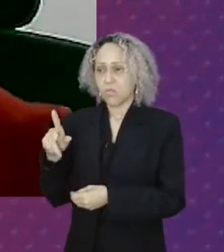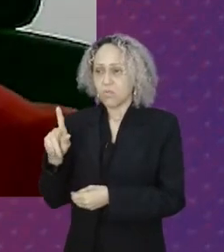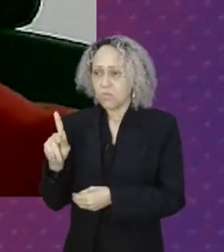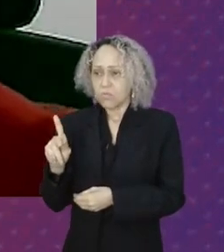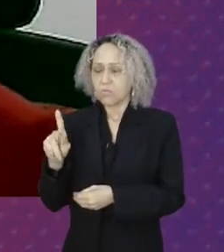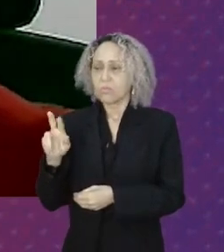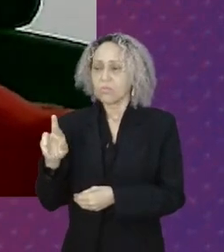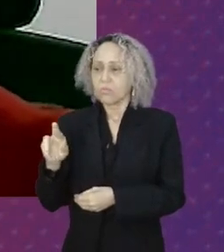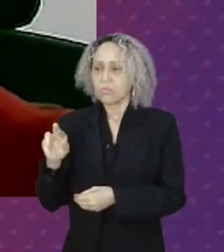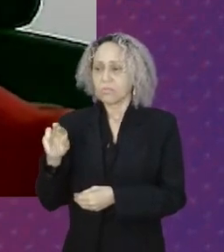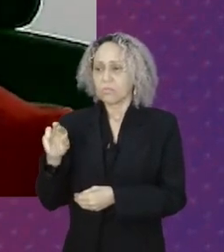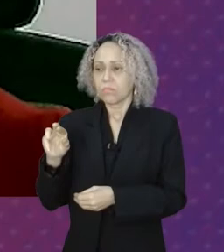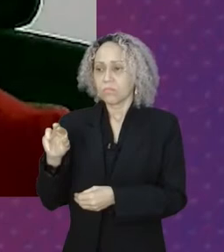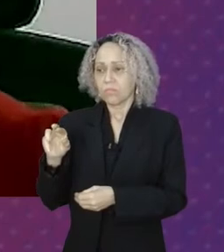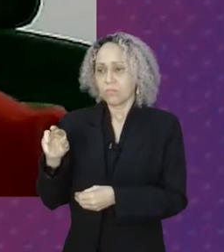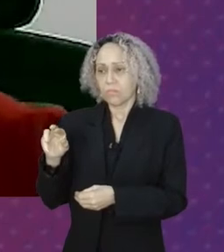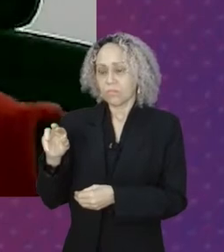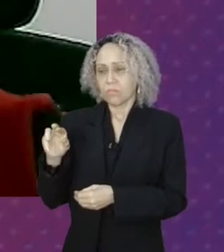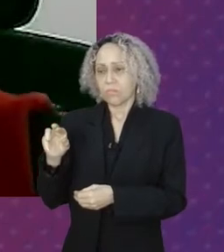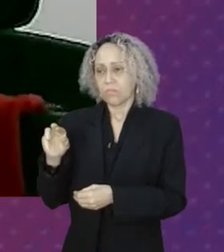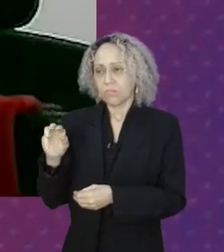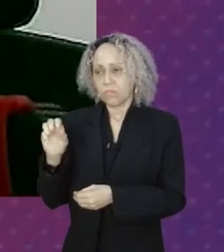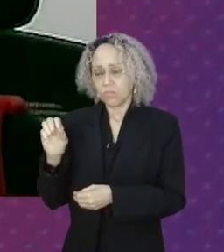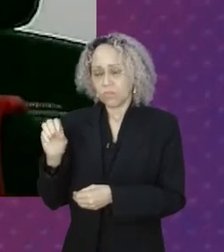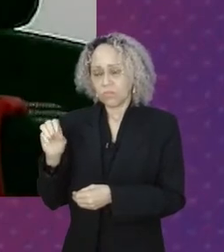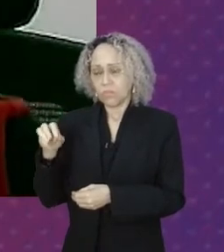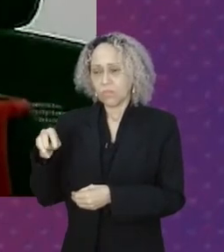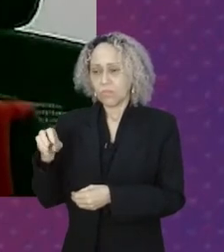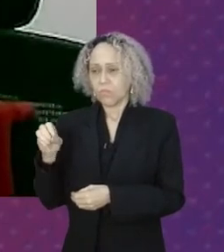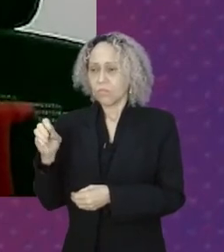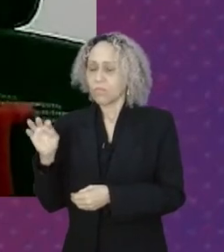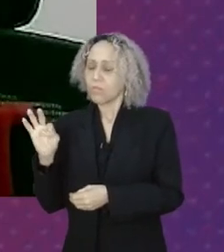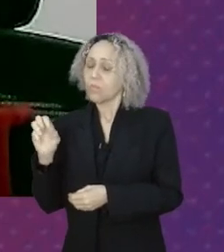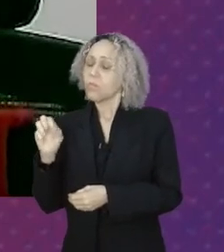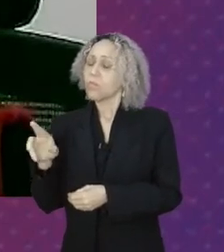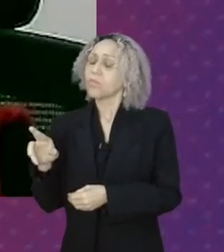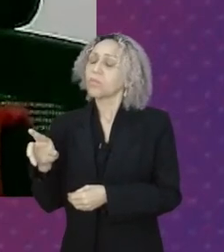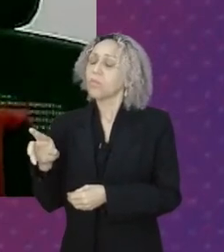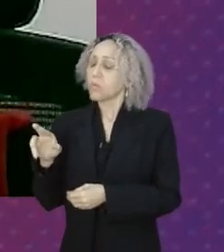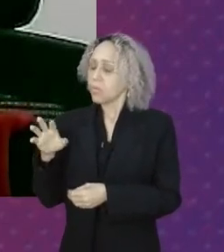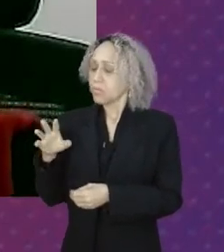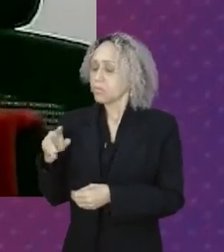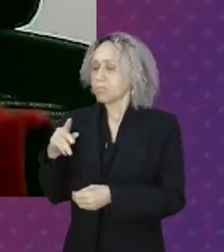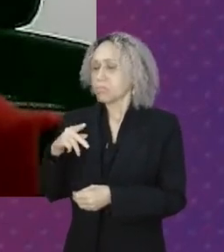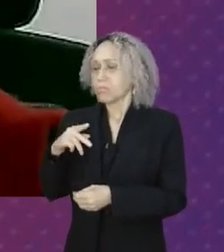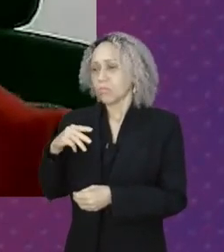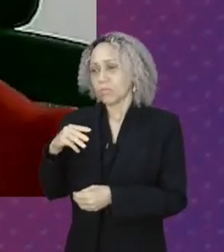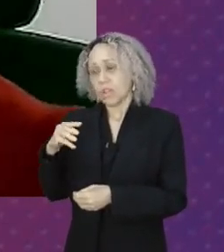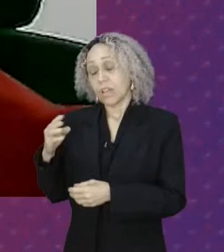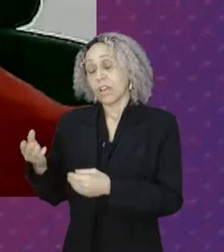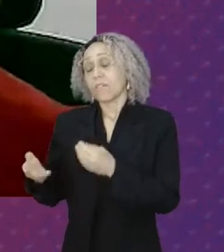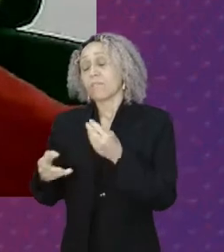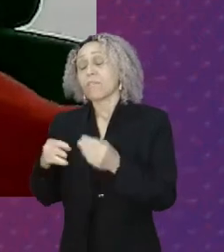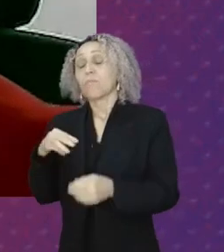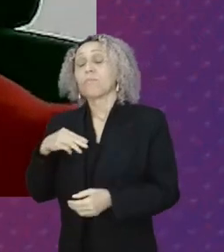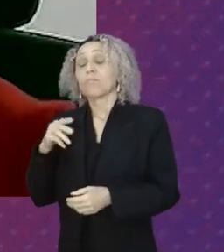ainda fez manifestações acerca da minha manifestação, da denúncia que eu havia feito,